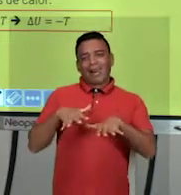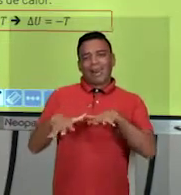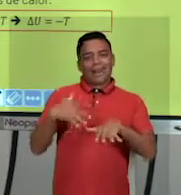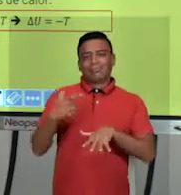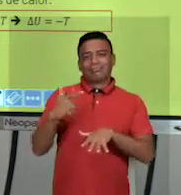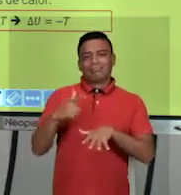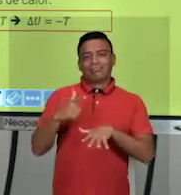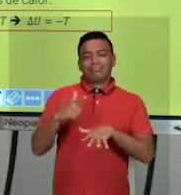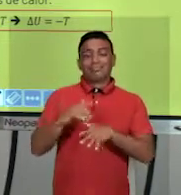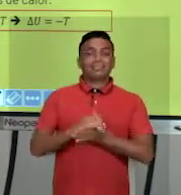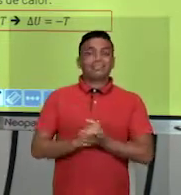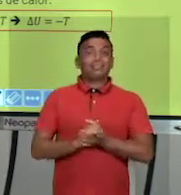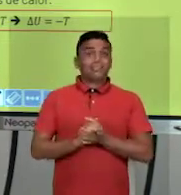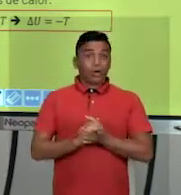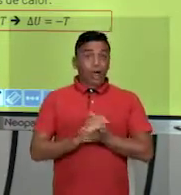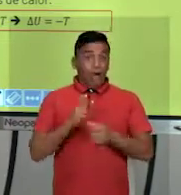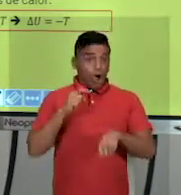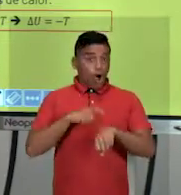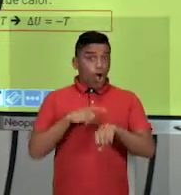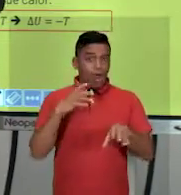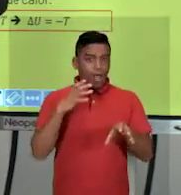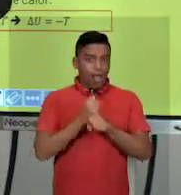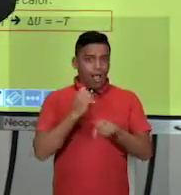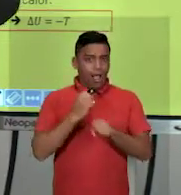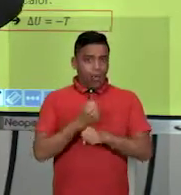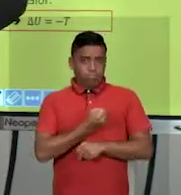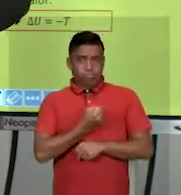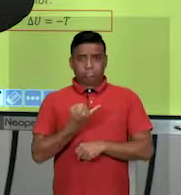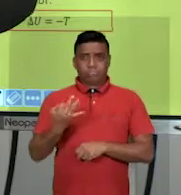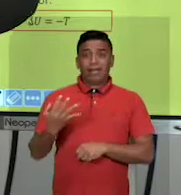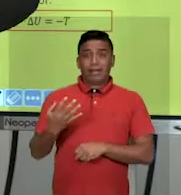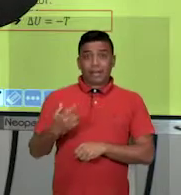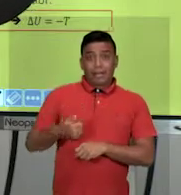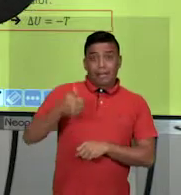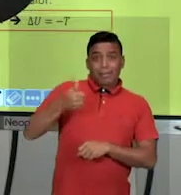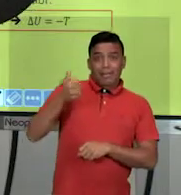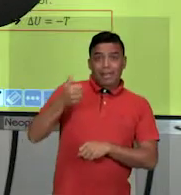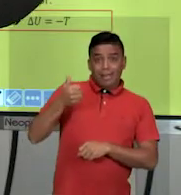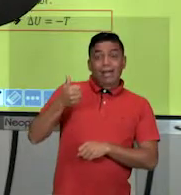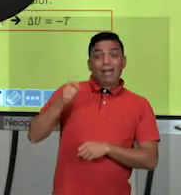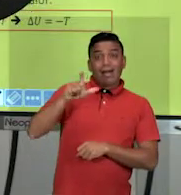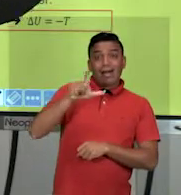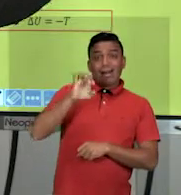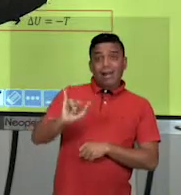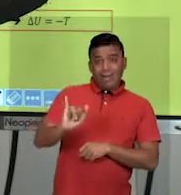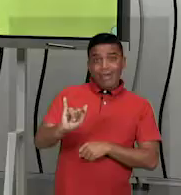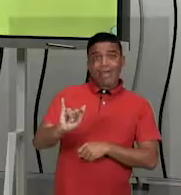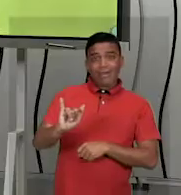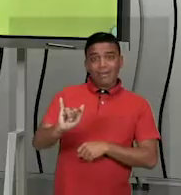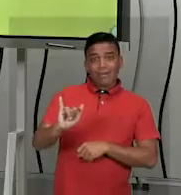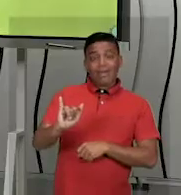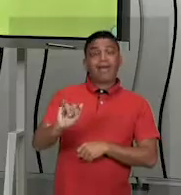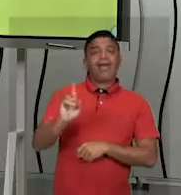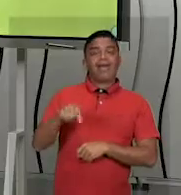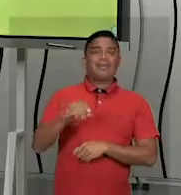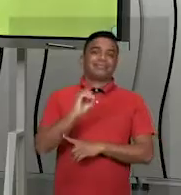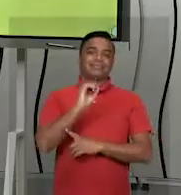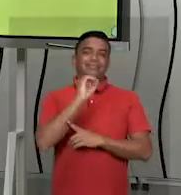na equação da primeira lei da termodinâmica, o trabalho aqui vai ser